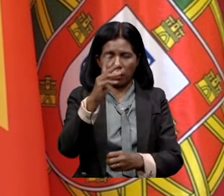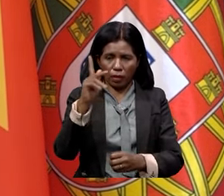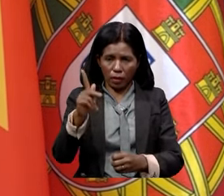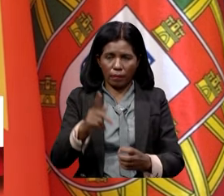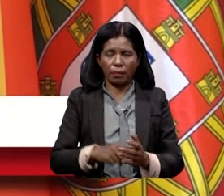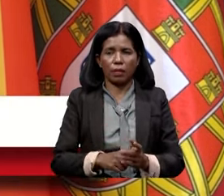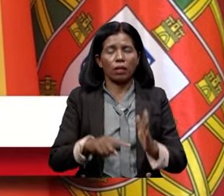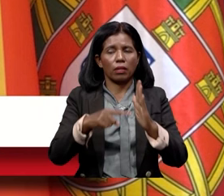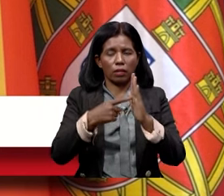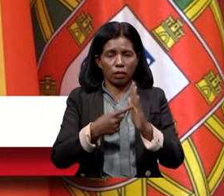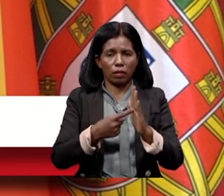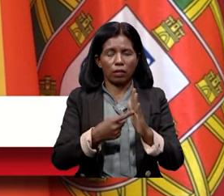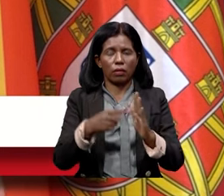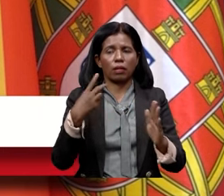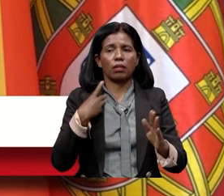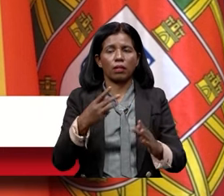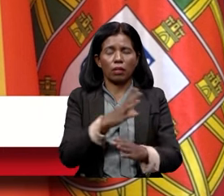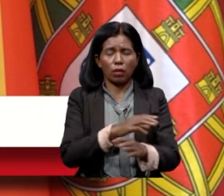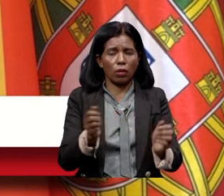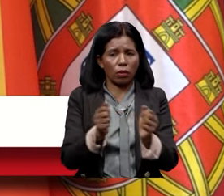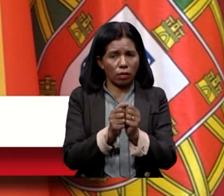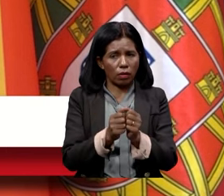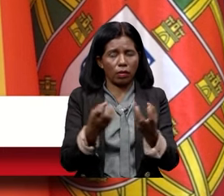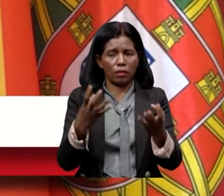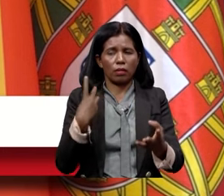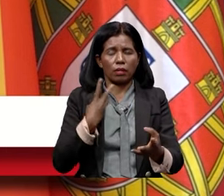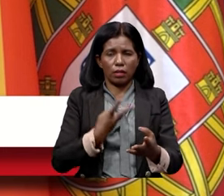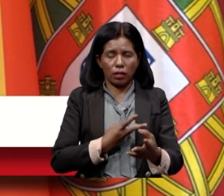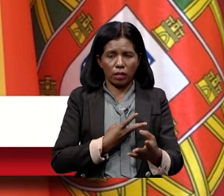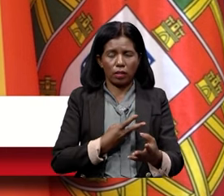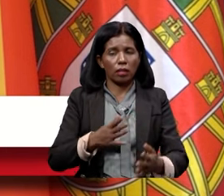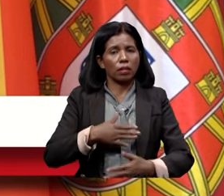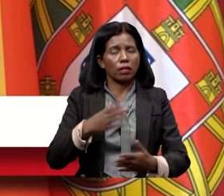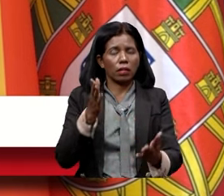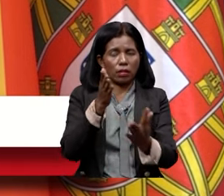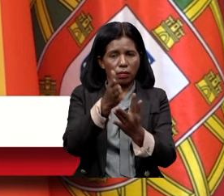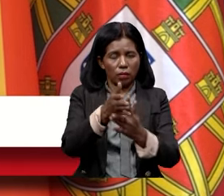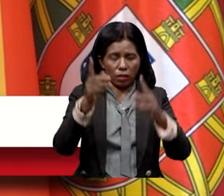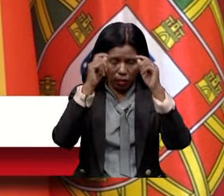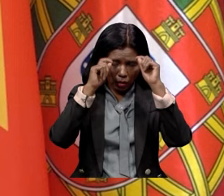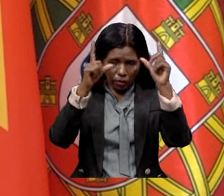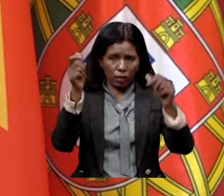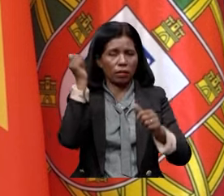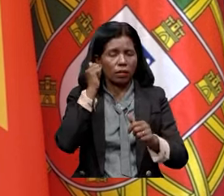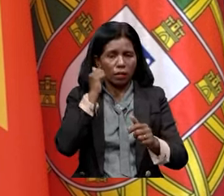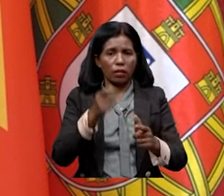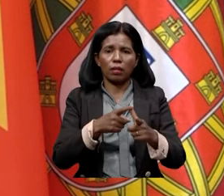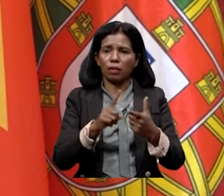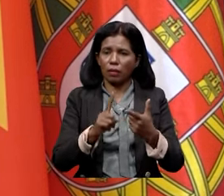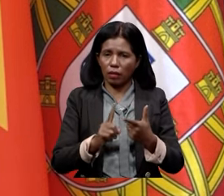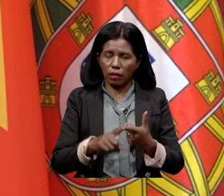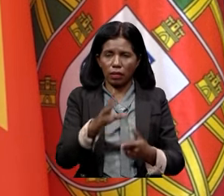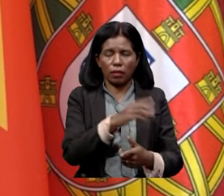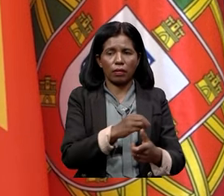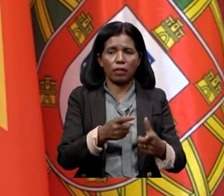estar em muito bom caminho a adesão de Timor-Leste à ASEAN, depois de ter